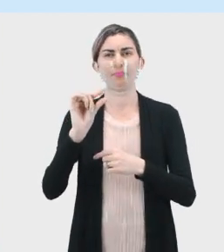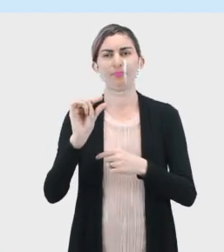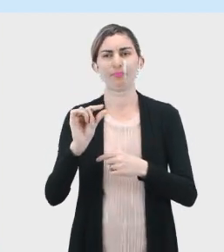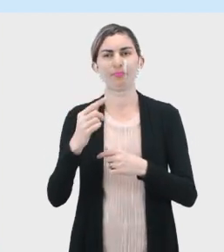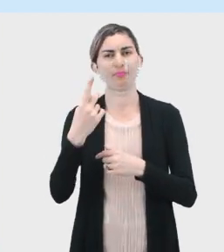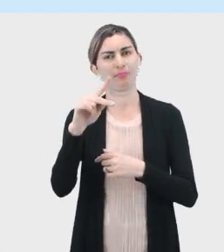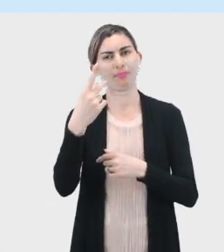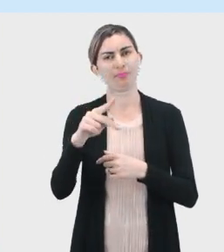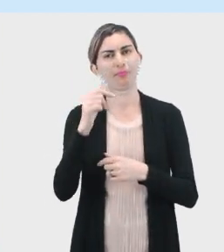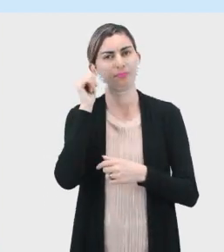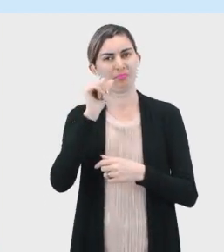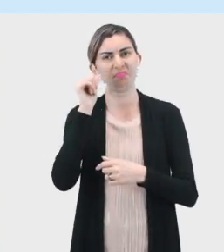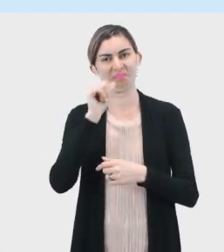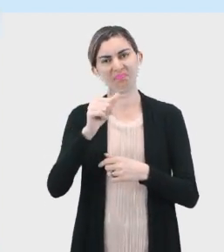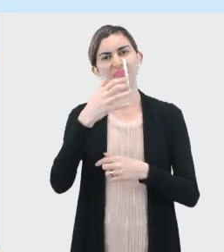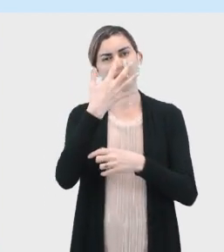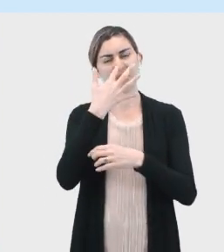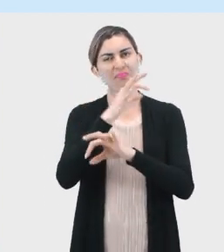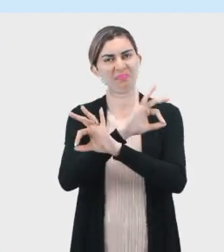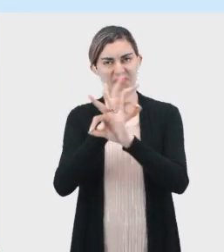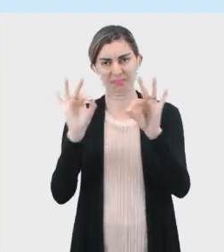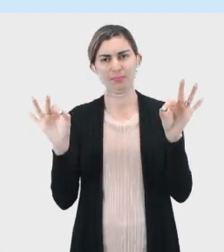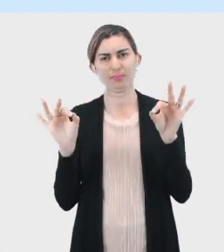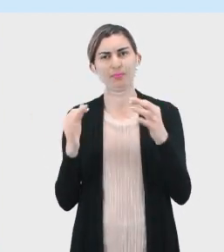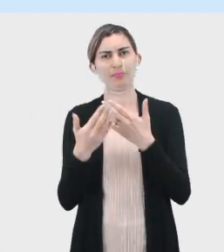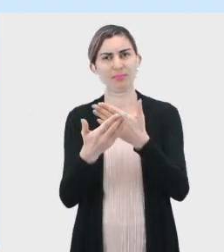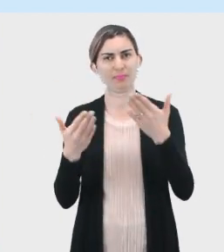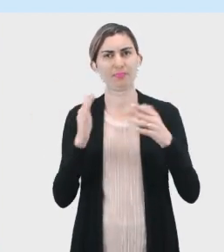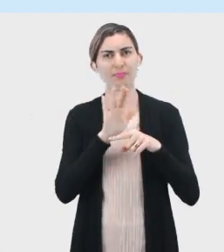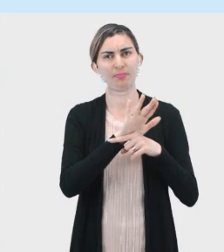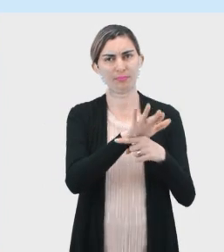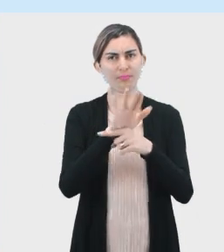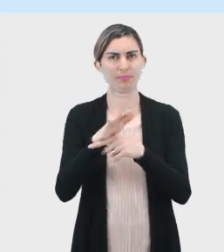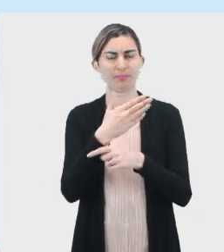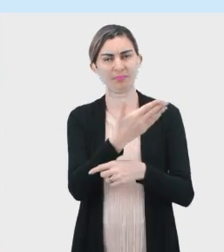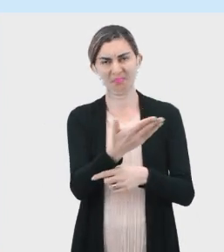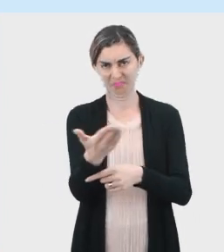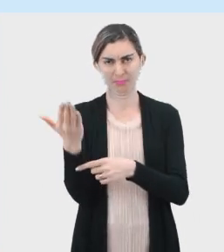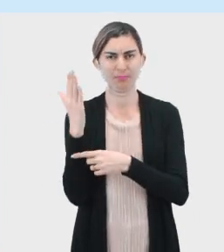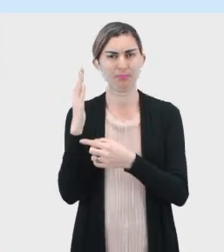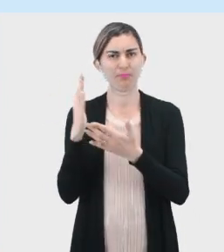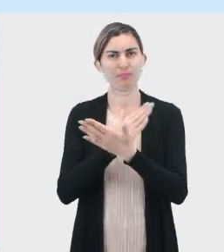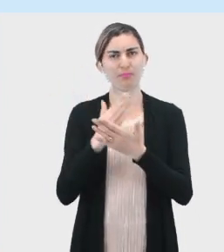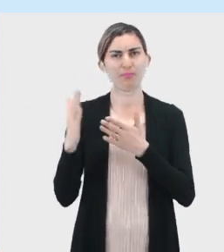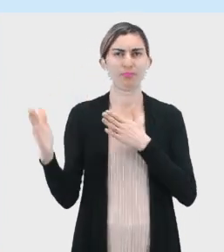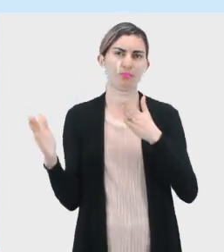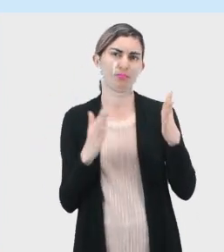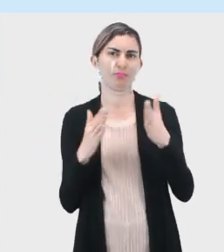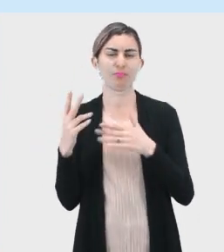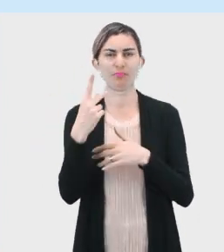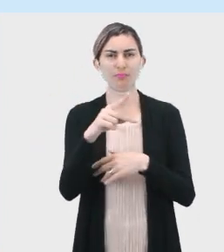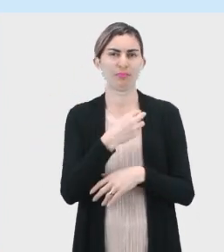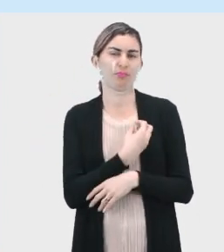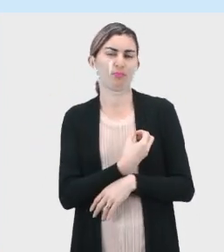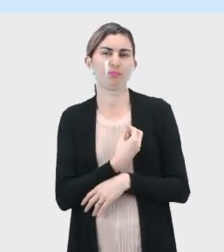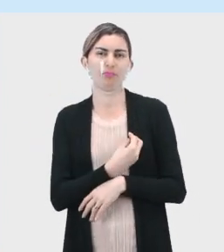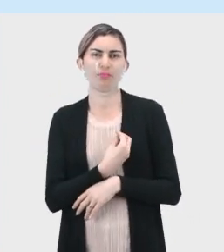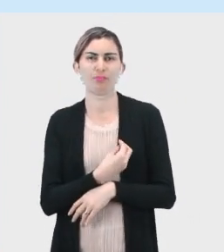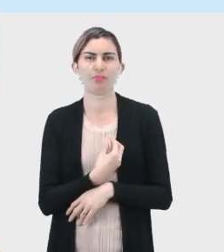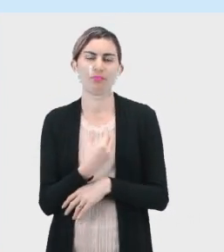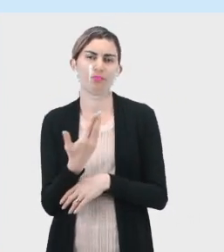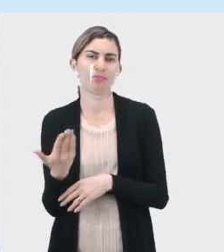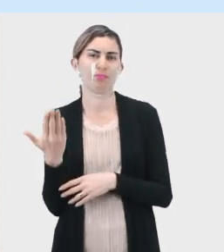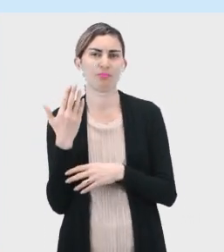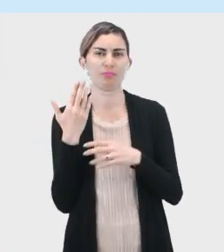um pouquinho a essas mulheres fenomenais que vêm ajudando você em algum momento da sua